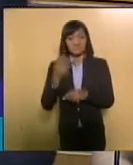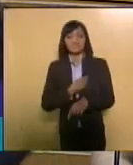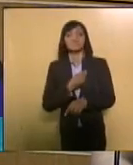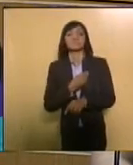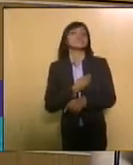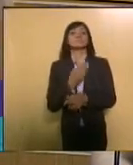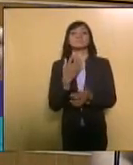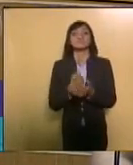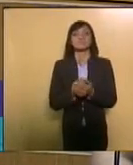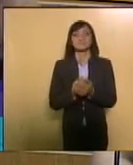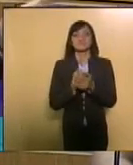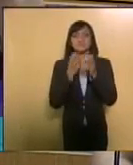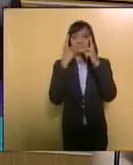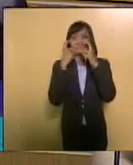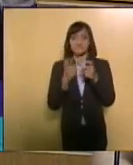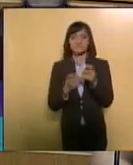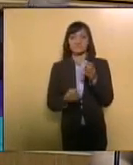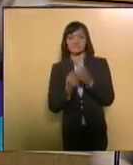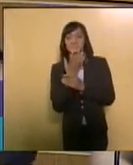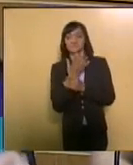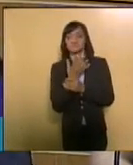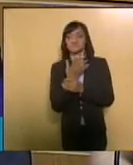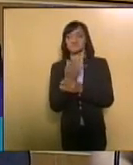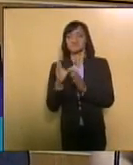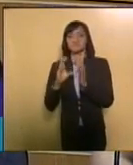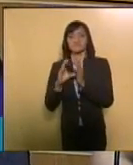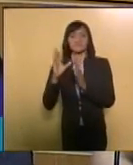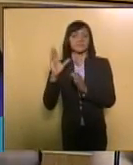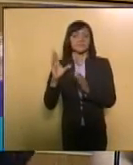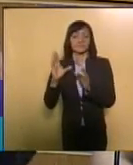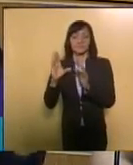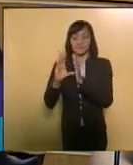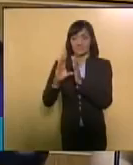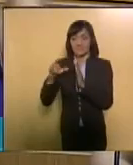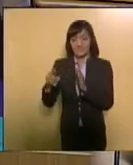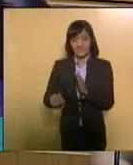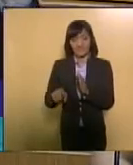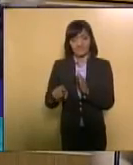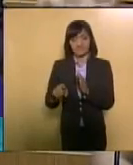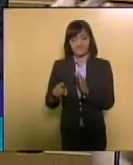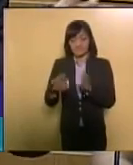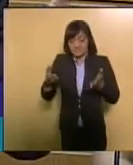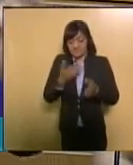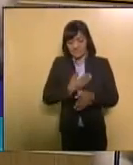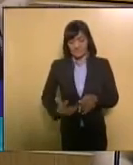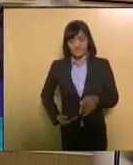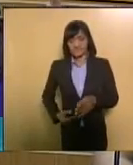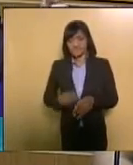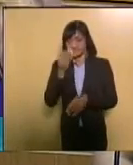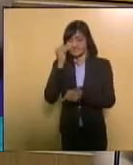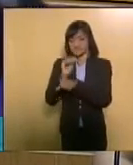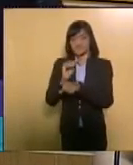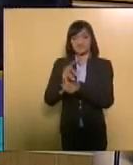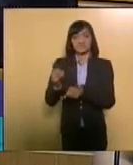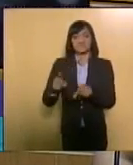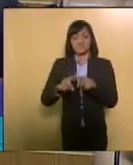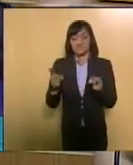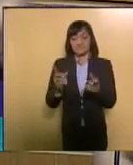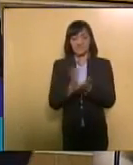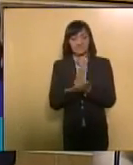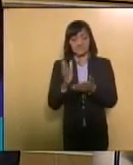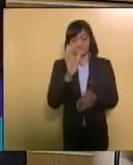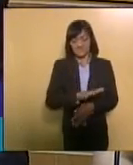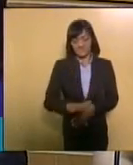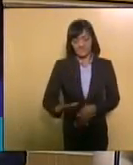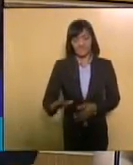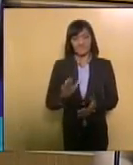roda que surge nas comunidades que foram abandonadas pela sociedade pelo estado onde as crianças não TM oportunidad foram muitas vezes criados um